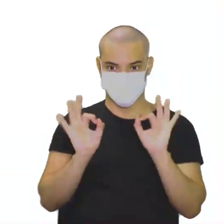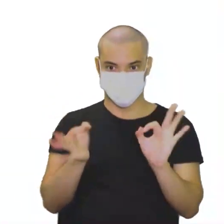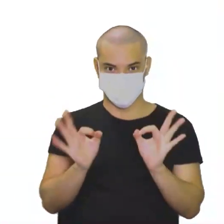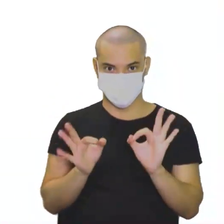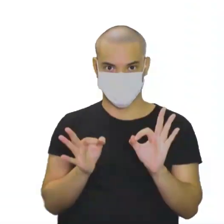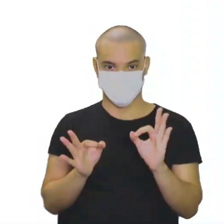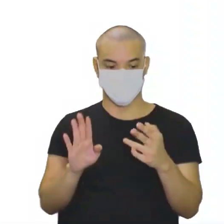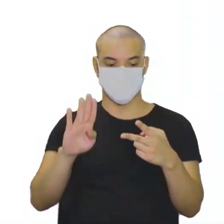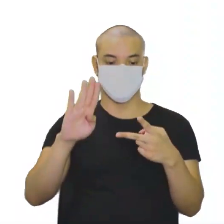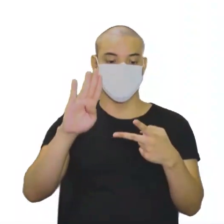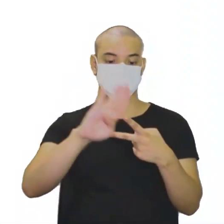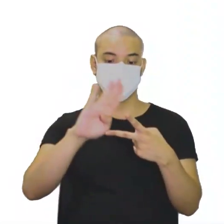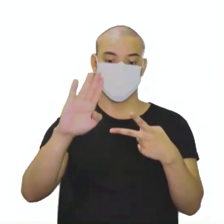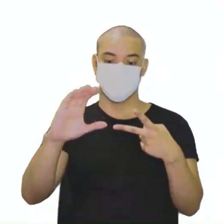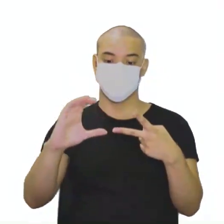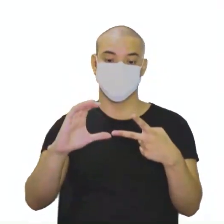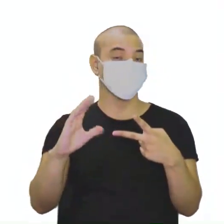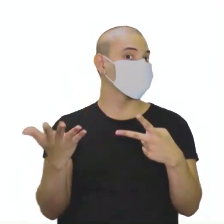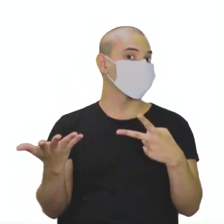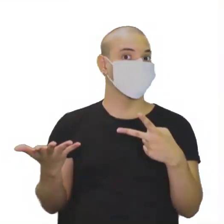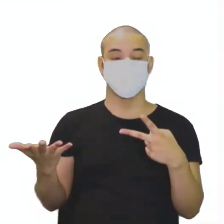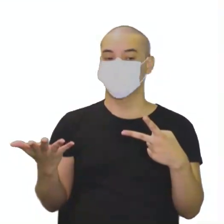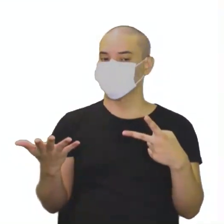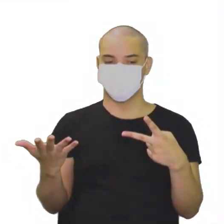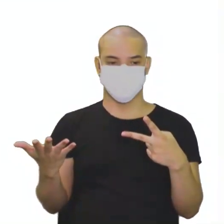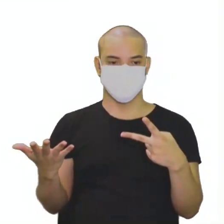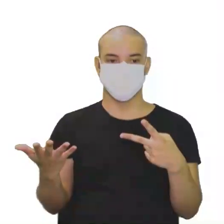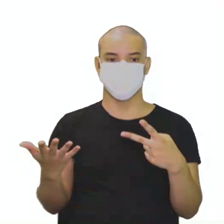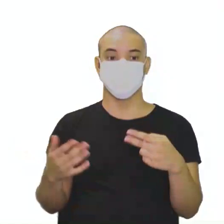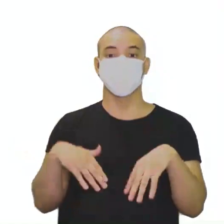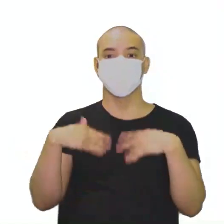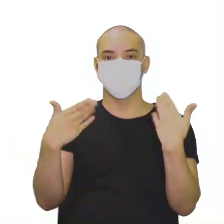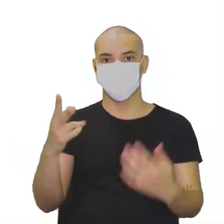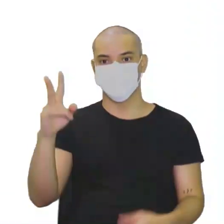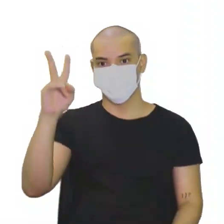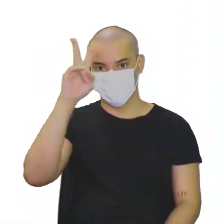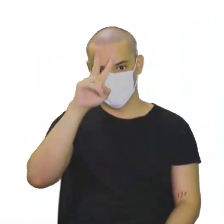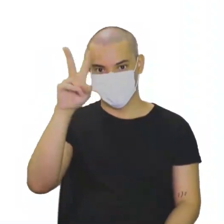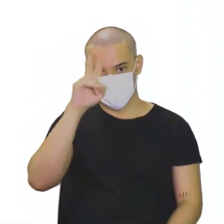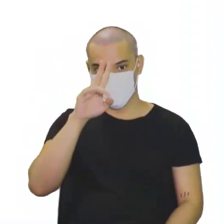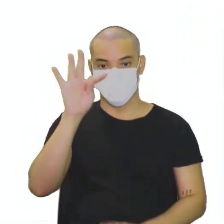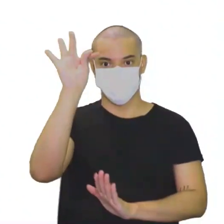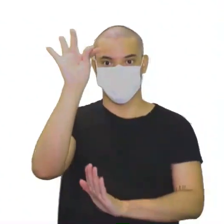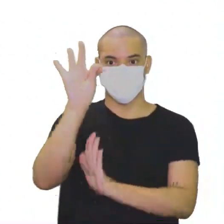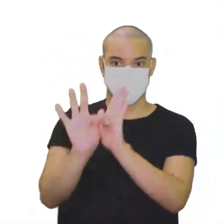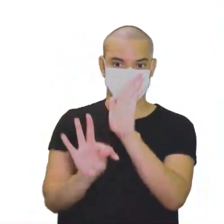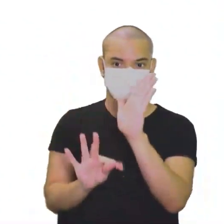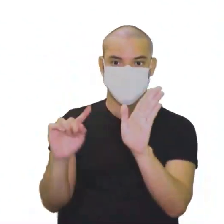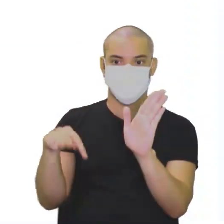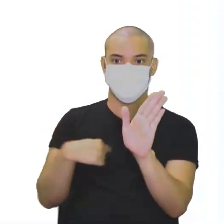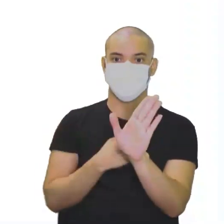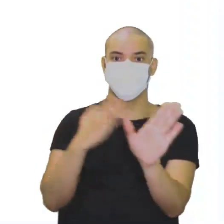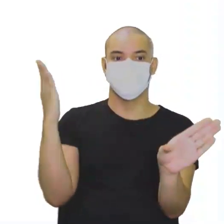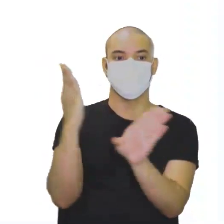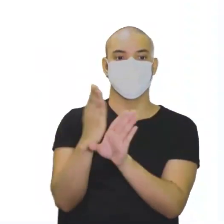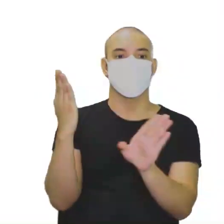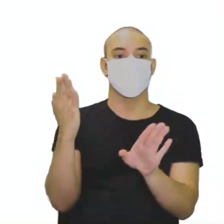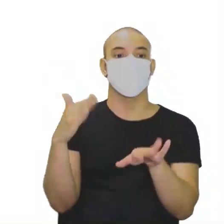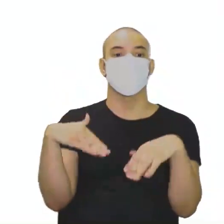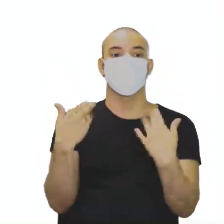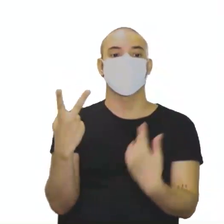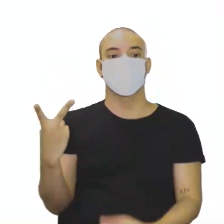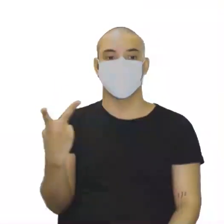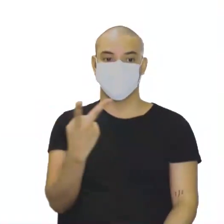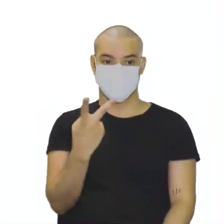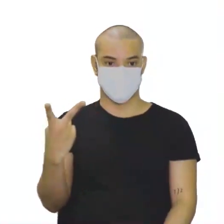na letra C. Pessoal, olha só, vamos aqui ler o texto para poder descobrir qual dessas duas alternativas